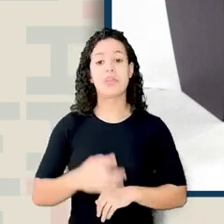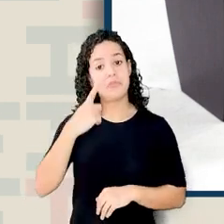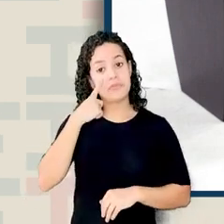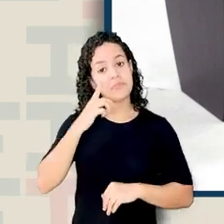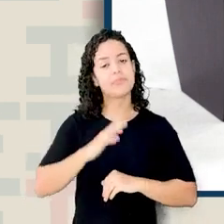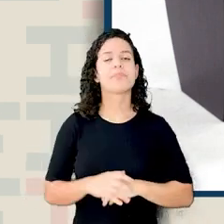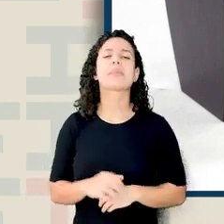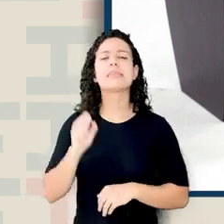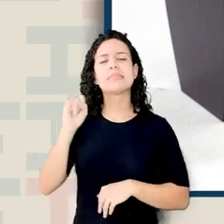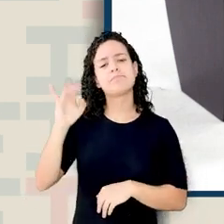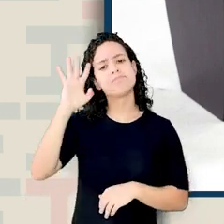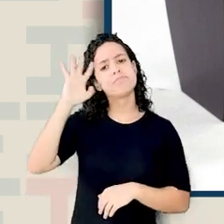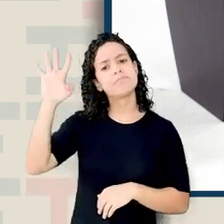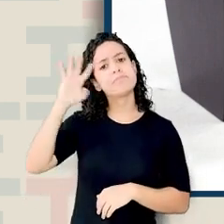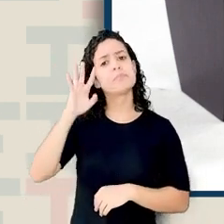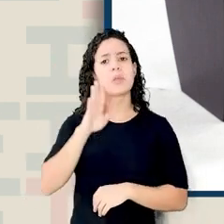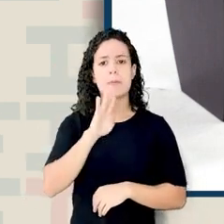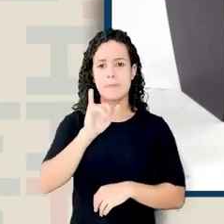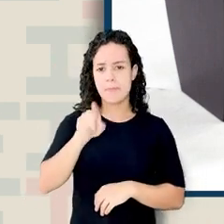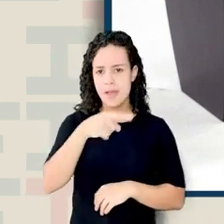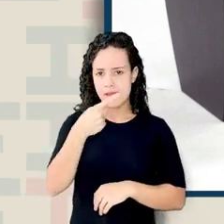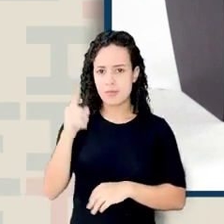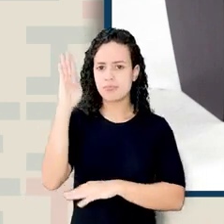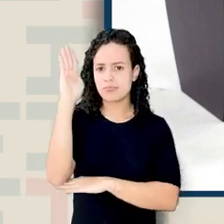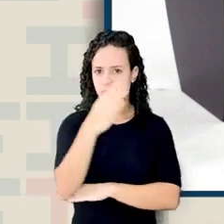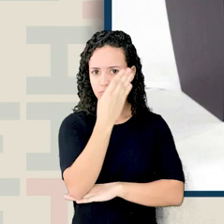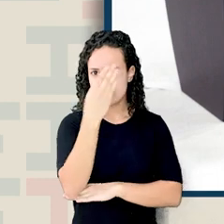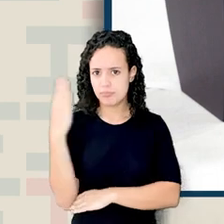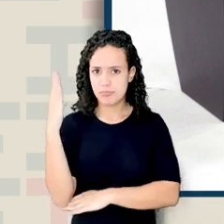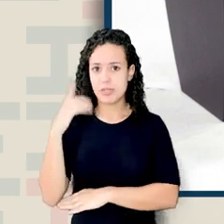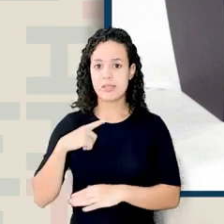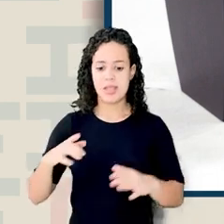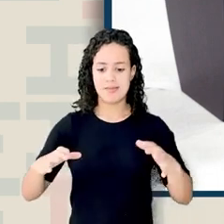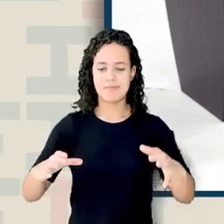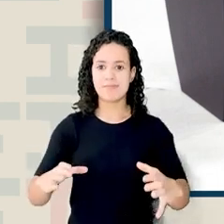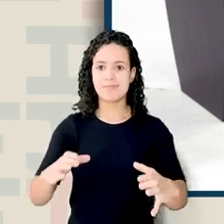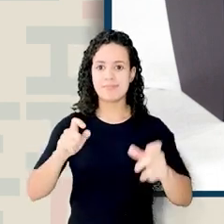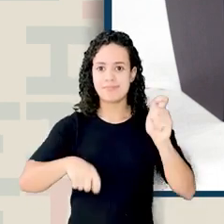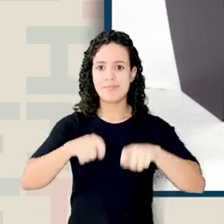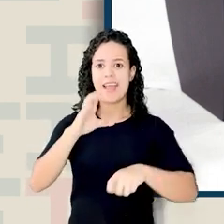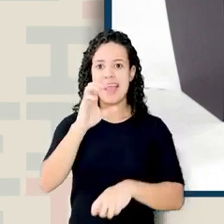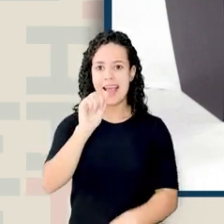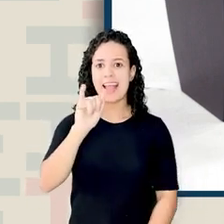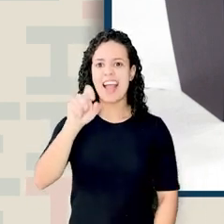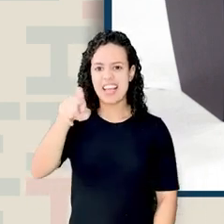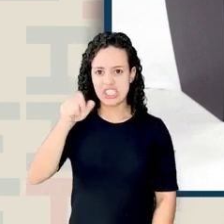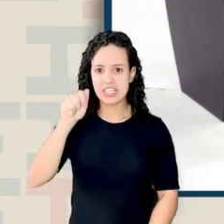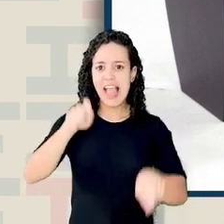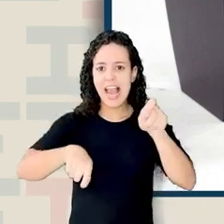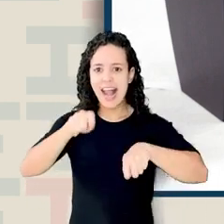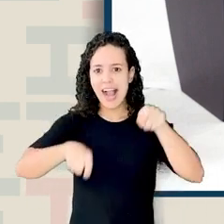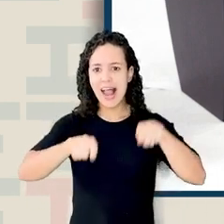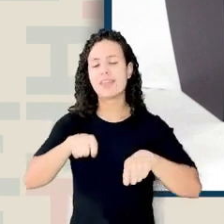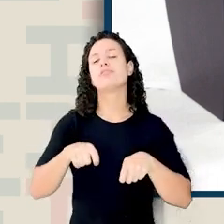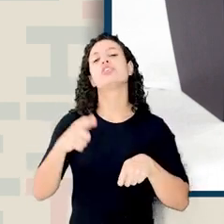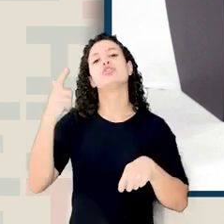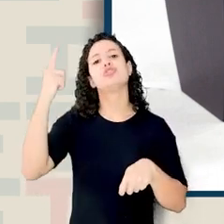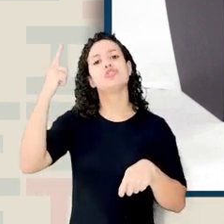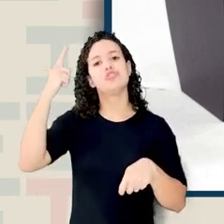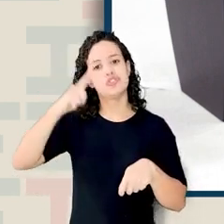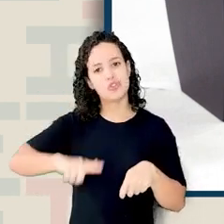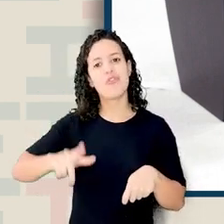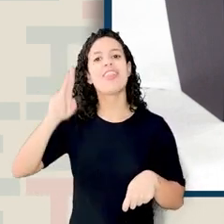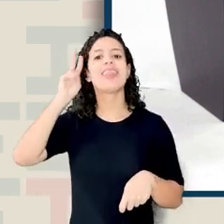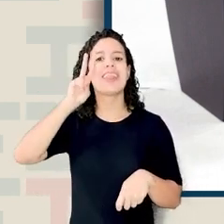Se eu for pensar o baião de maracatu na caixa, eu vou me remeter novamente